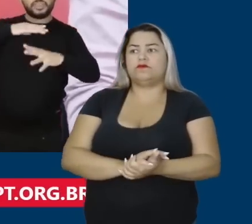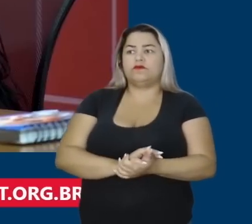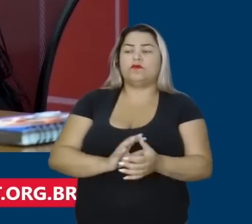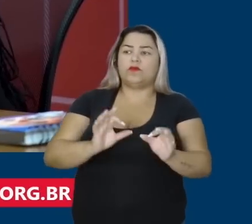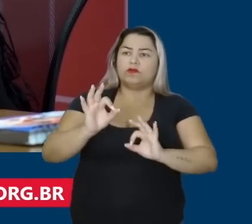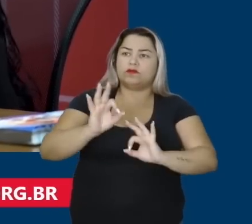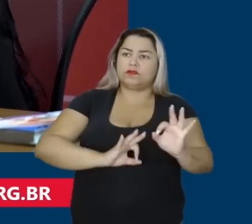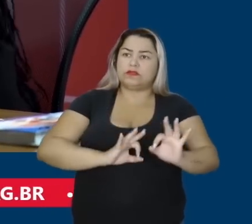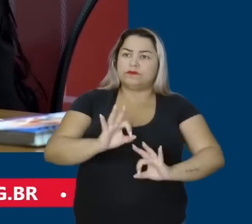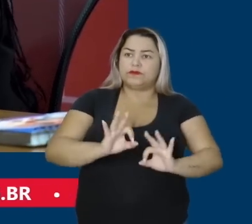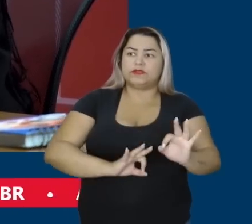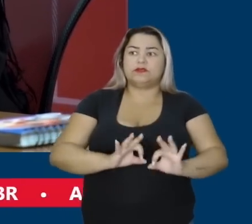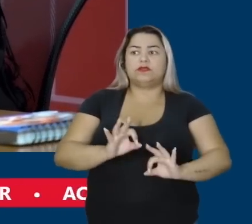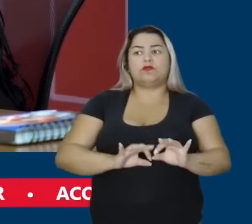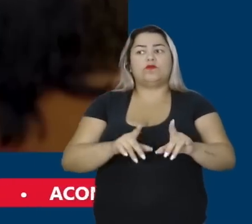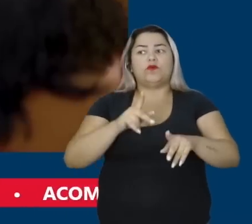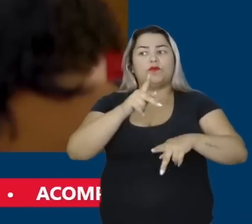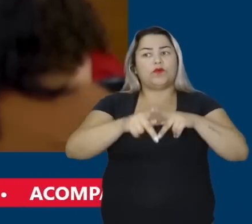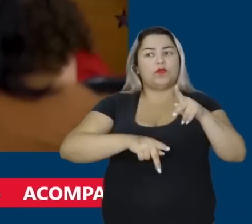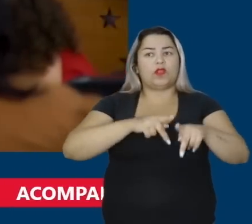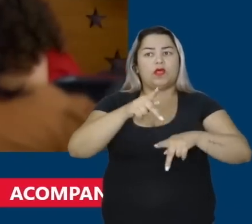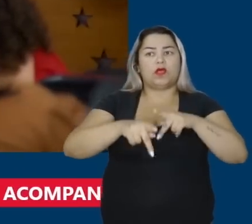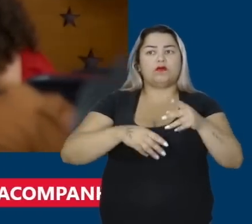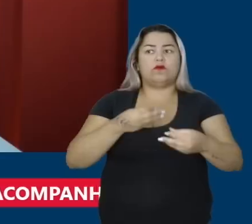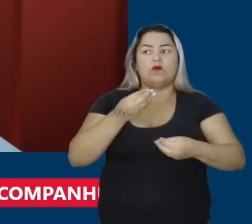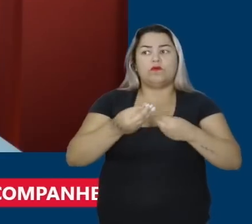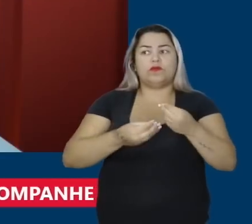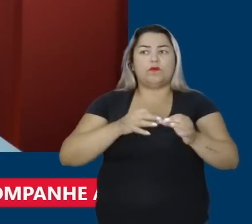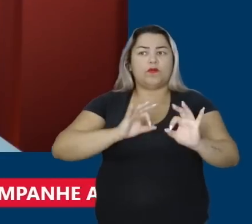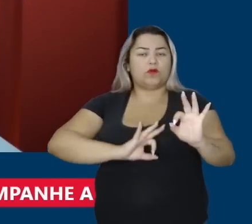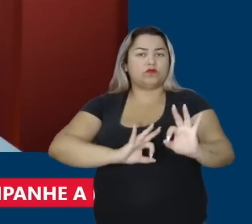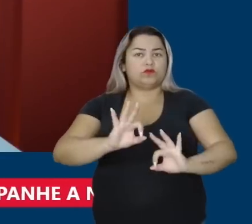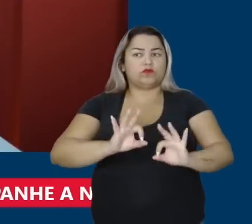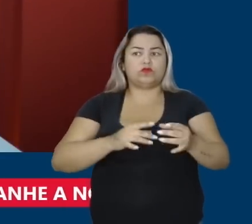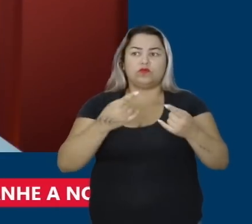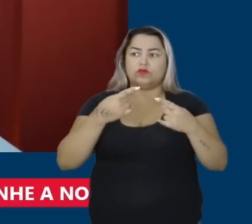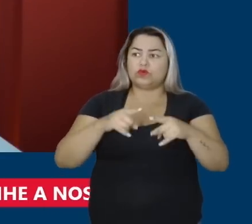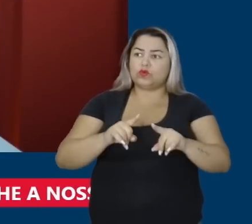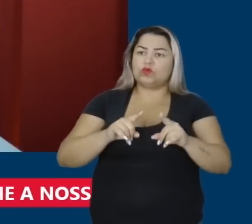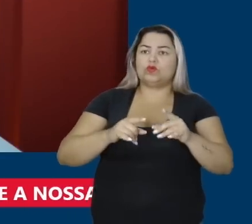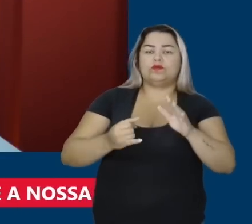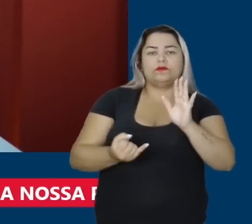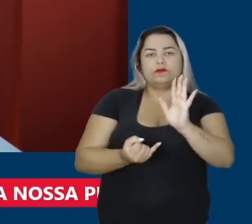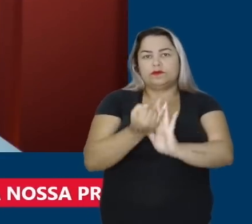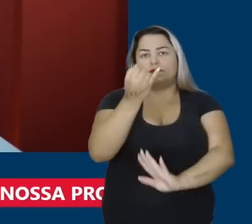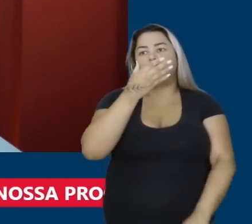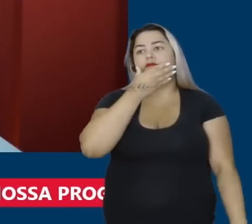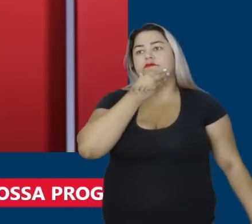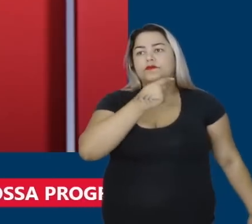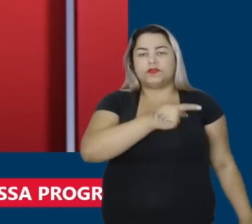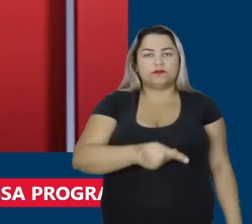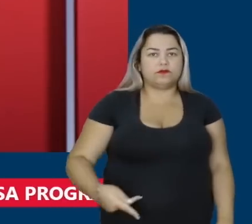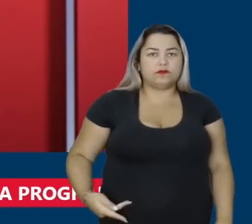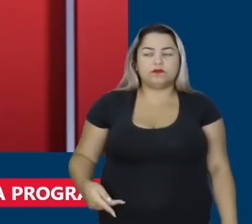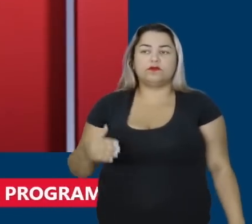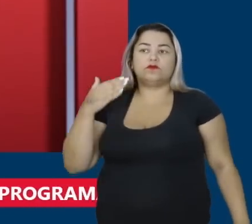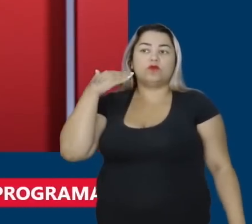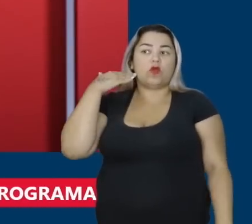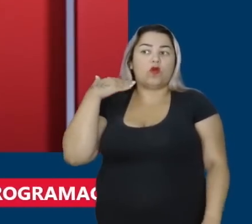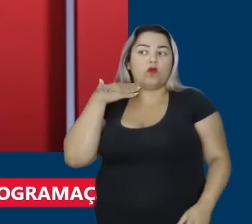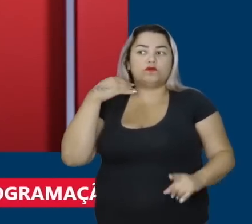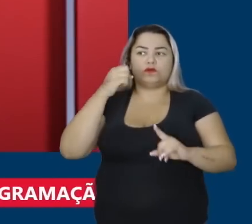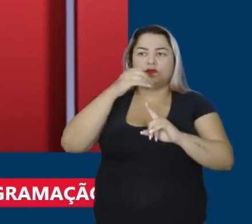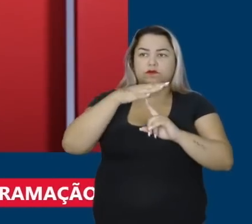organizar grandes campanhas populares, como essa que estamos organizando contra os juros altos e o presidente do Banco Central. Nesse terreno,